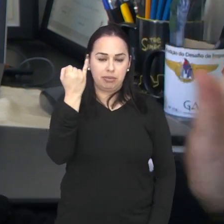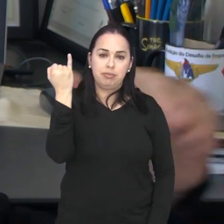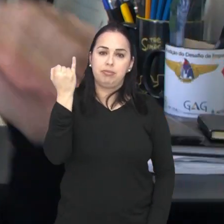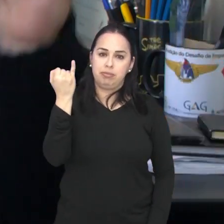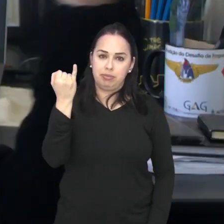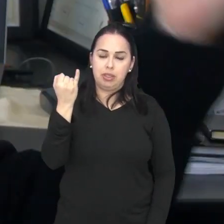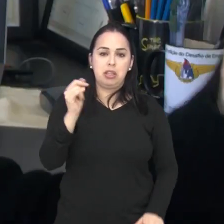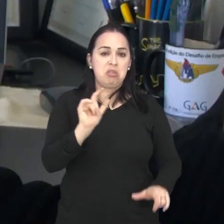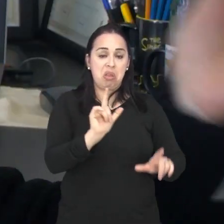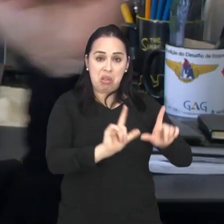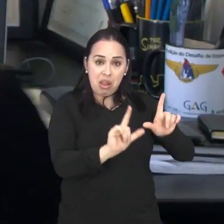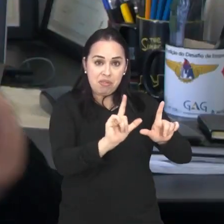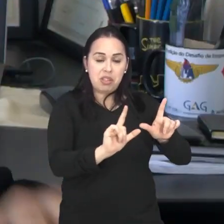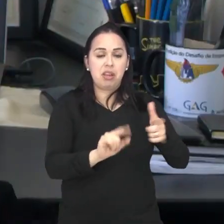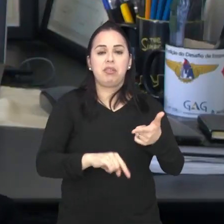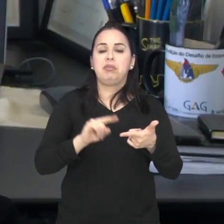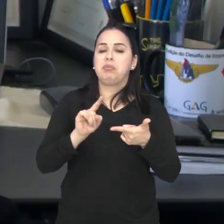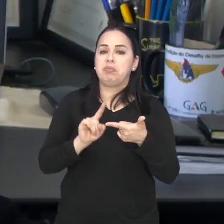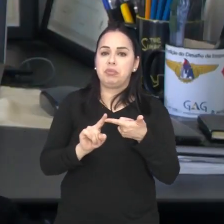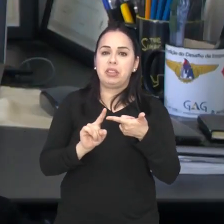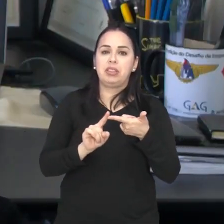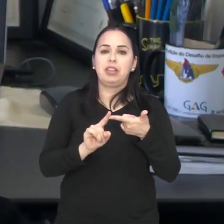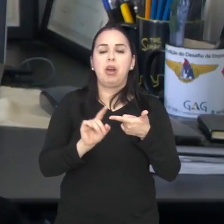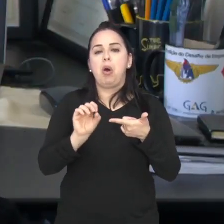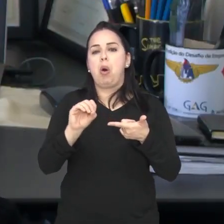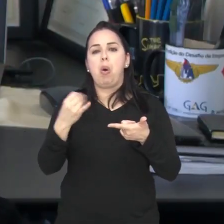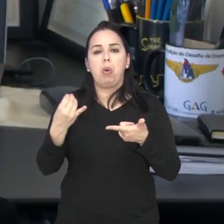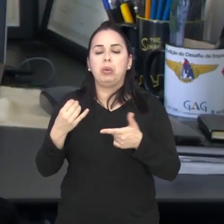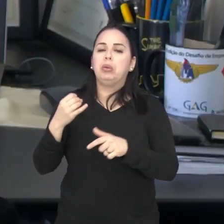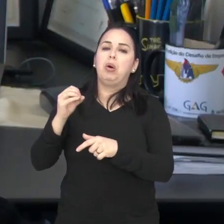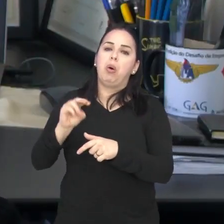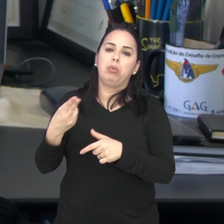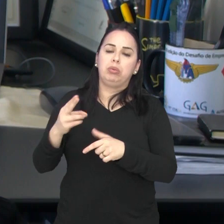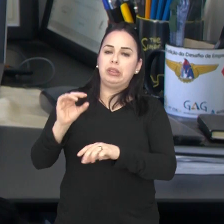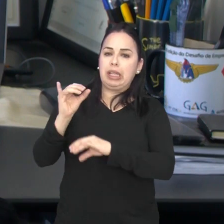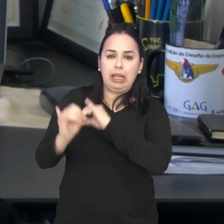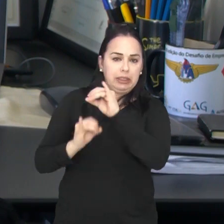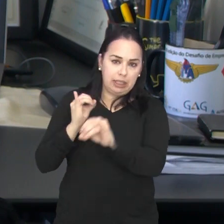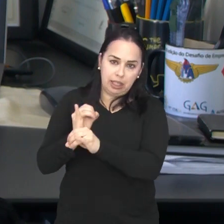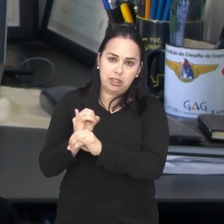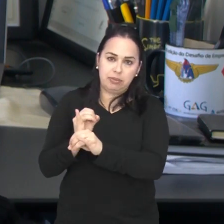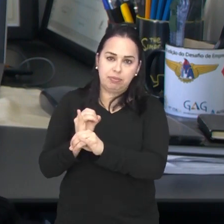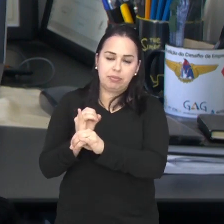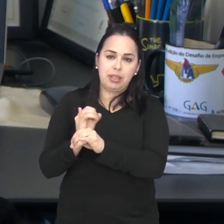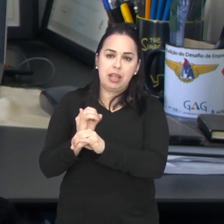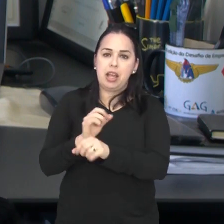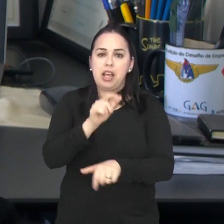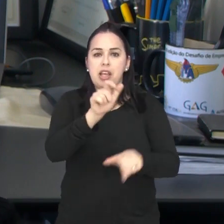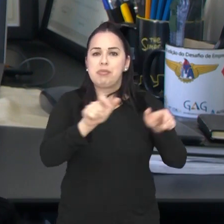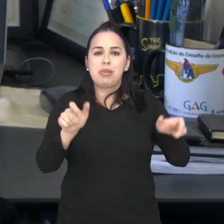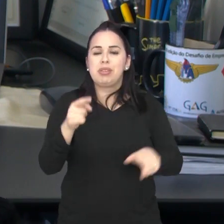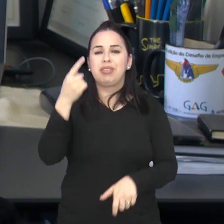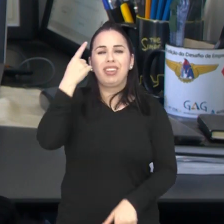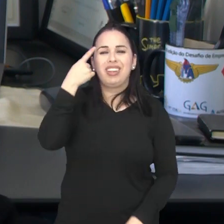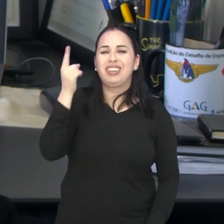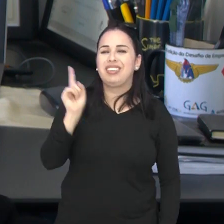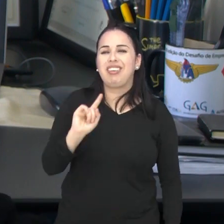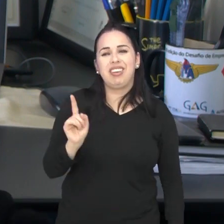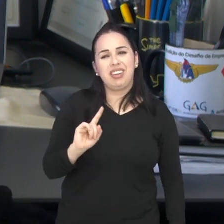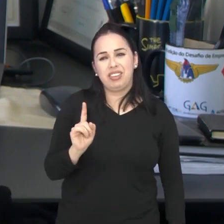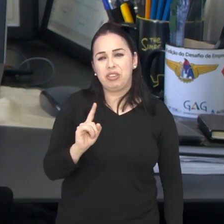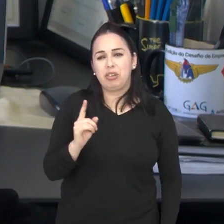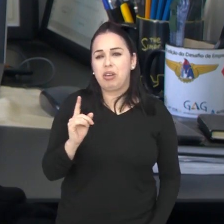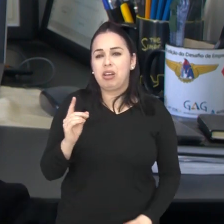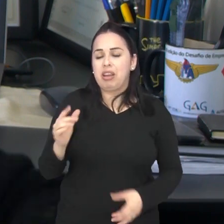de mídia, tá? Até na mídia de televisão ou na mídia informática, na internet. Porque muita gente não consegue